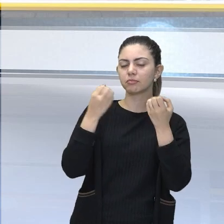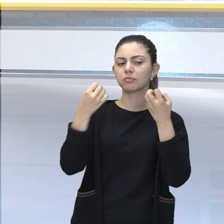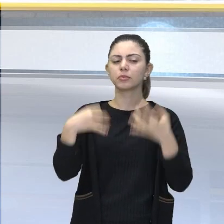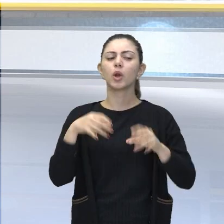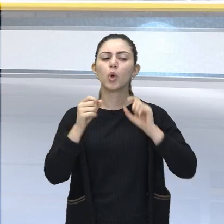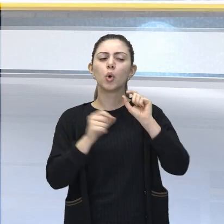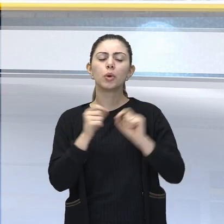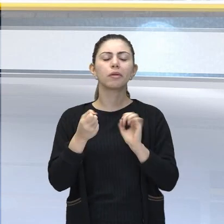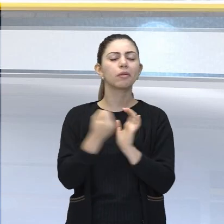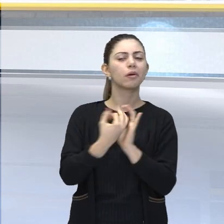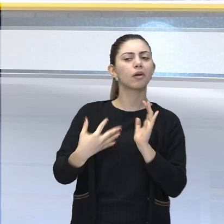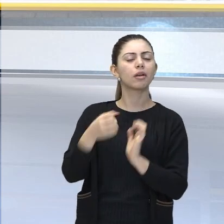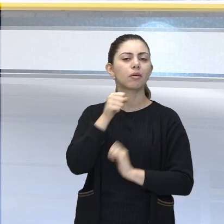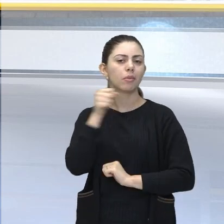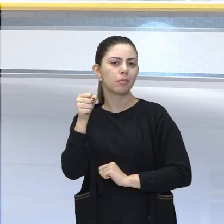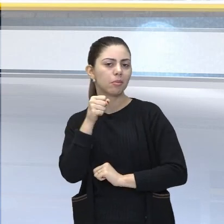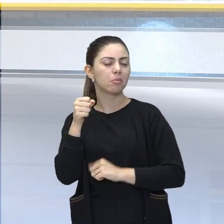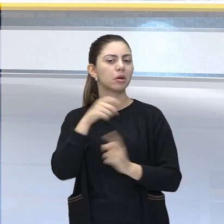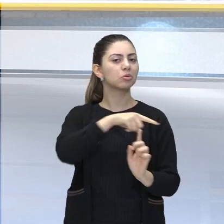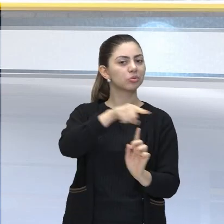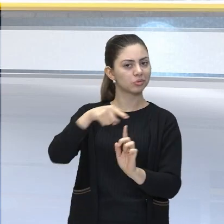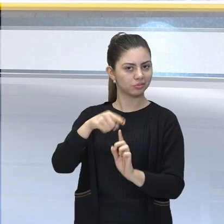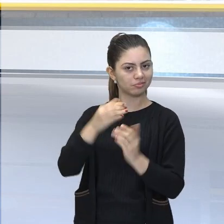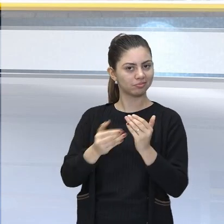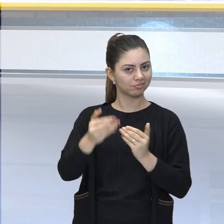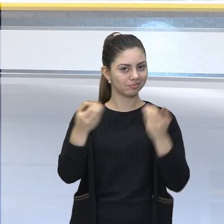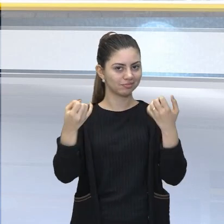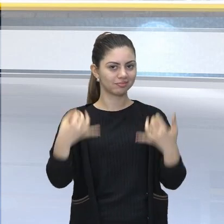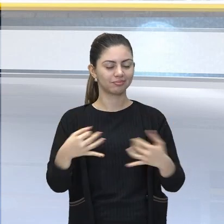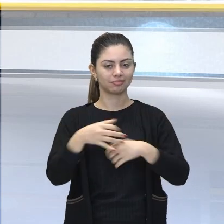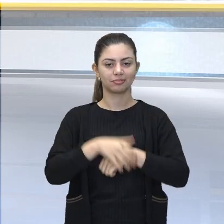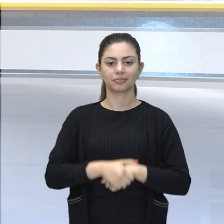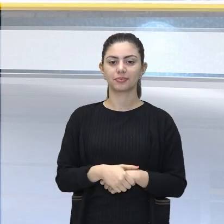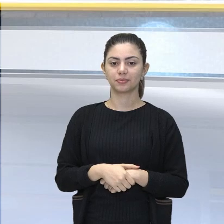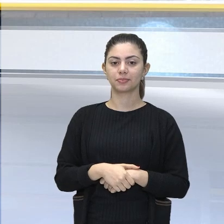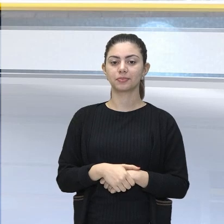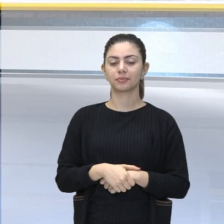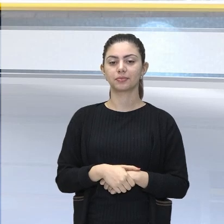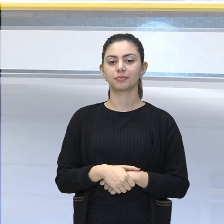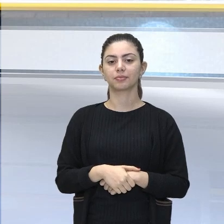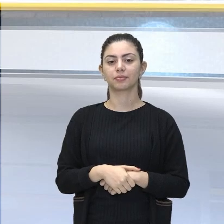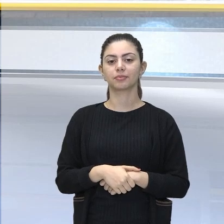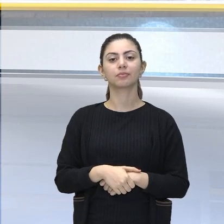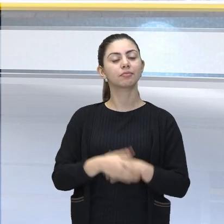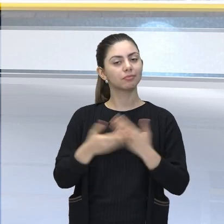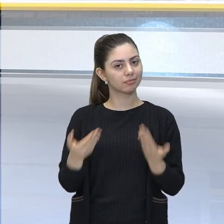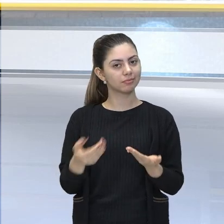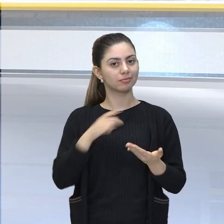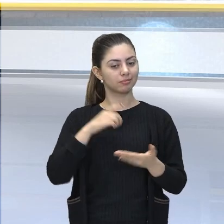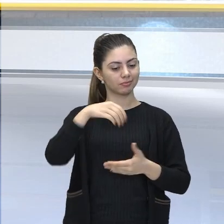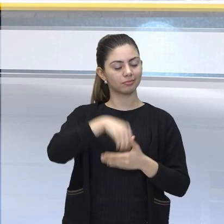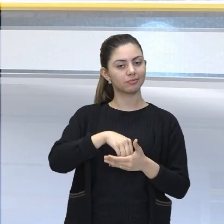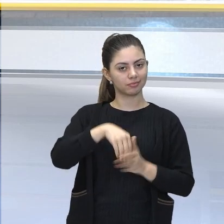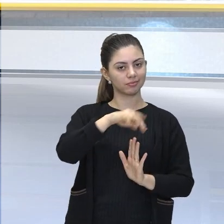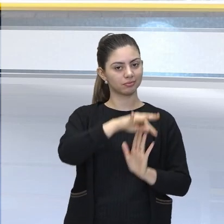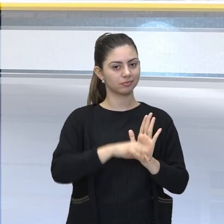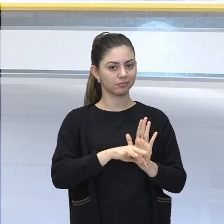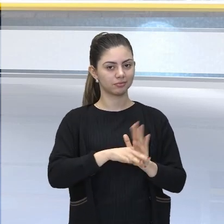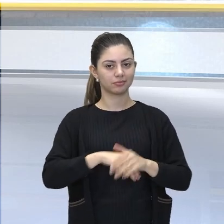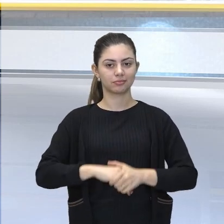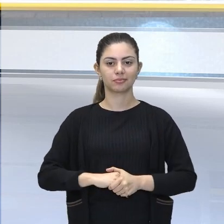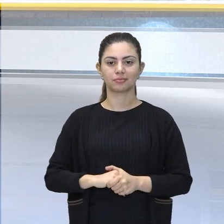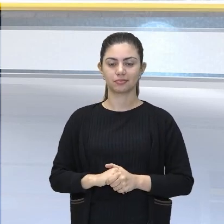vai ver as características, os tipos, certo? Então, isso vocês vão tudo ver aqui no nosso News, 8th Grade